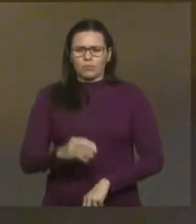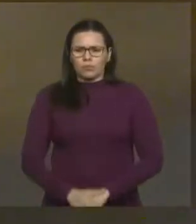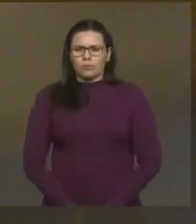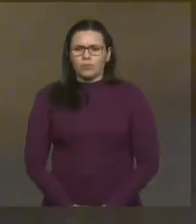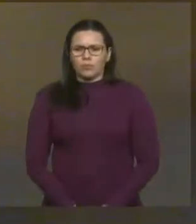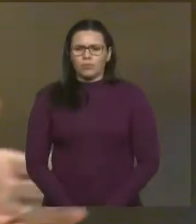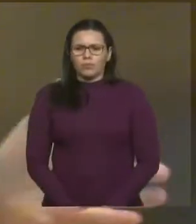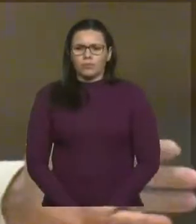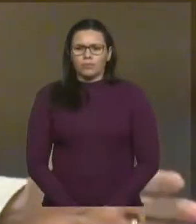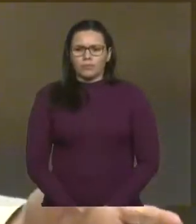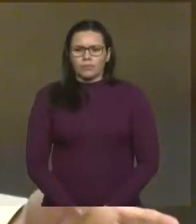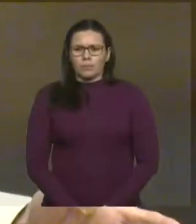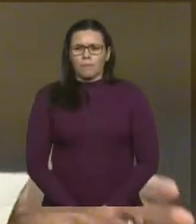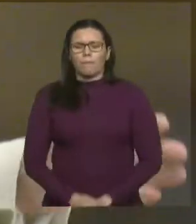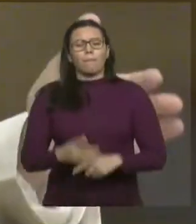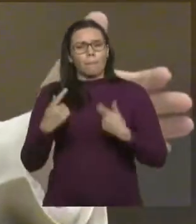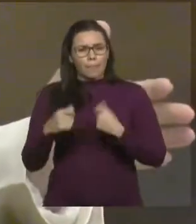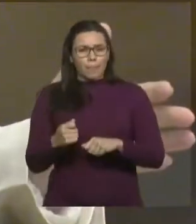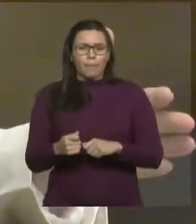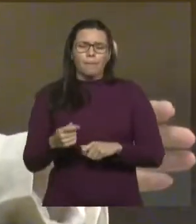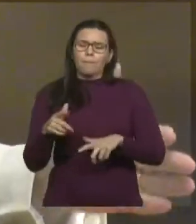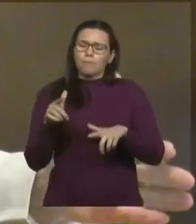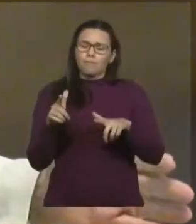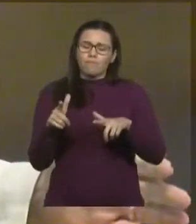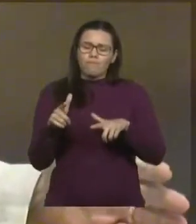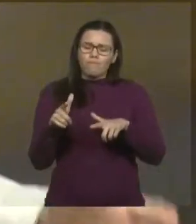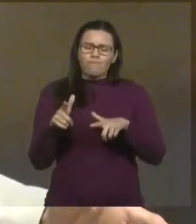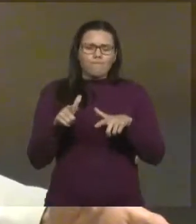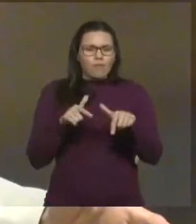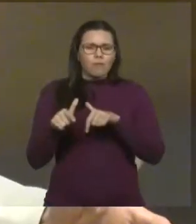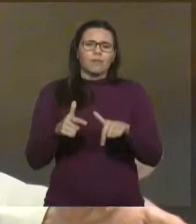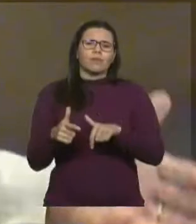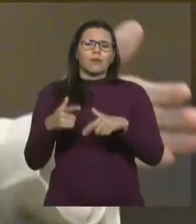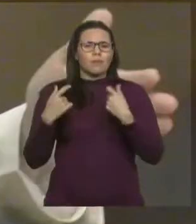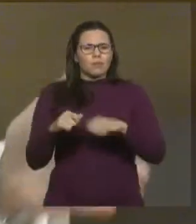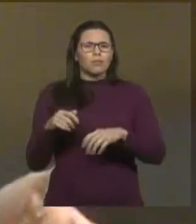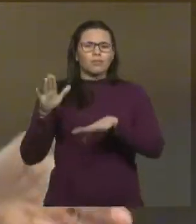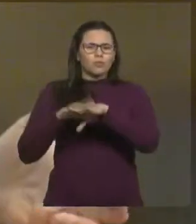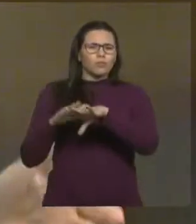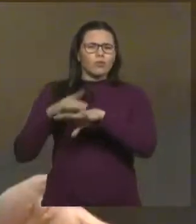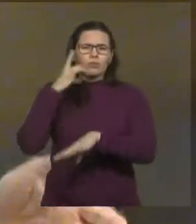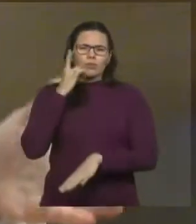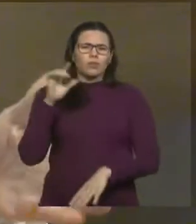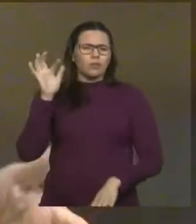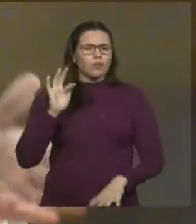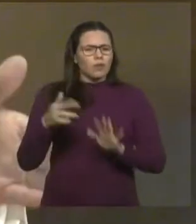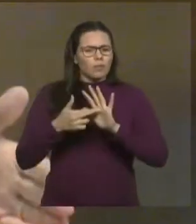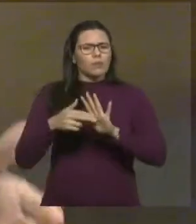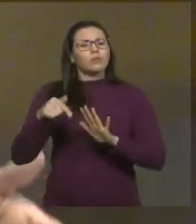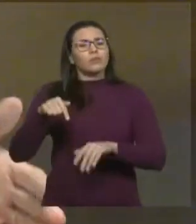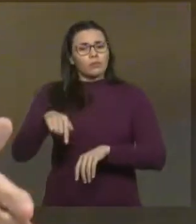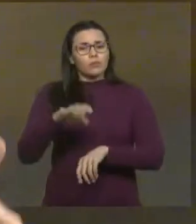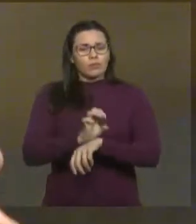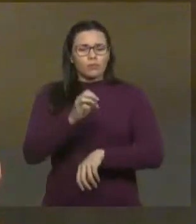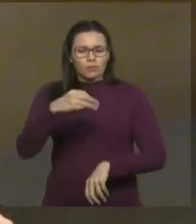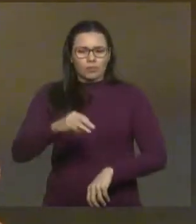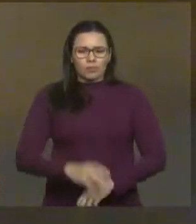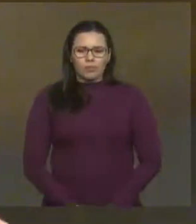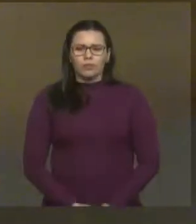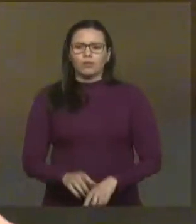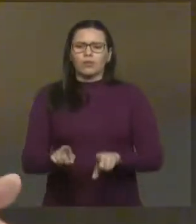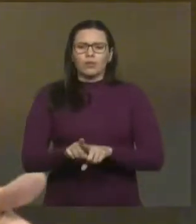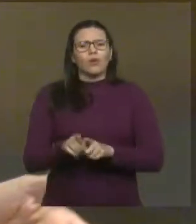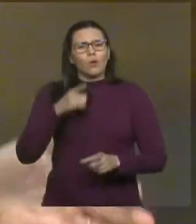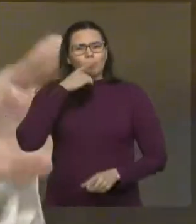nós precisamos fazer uma ação junto à nossa bancada federal, restituir esses recursos que são do nosso teto do